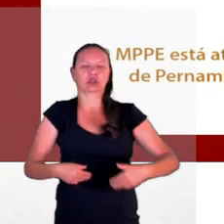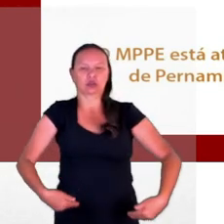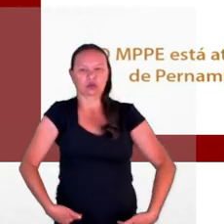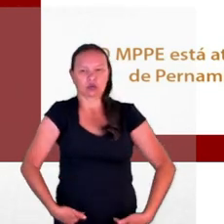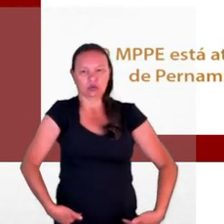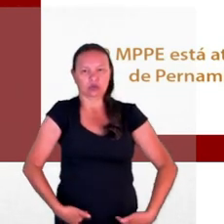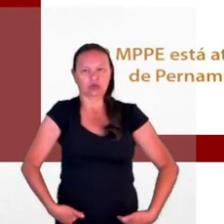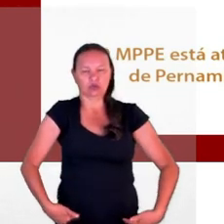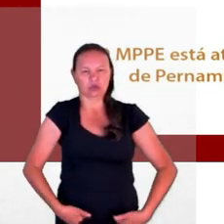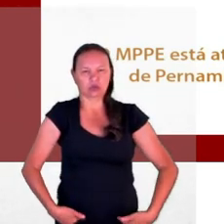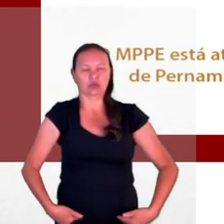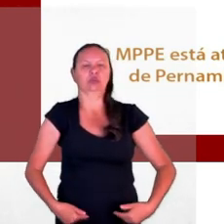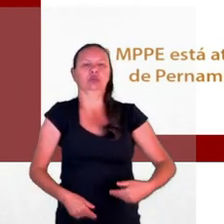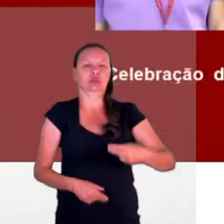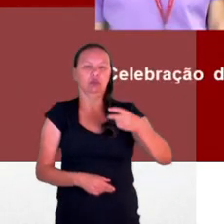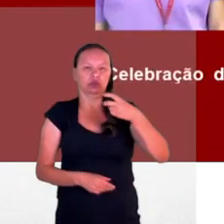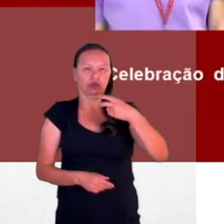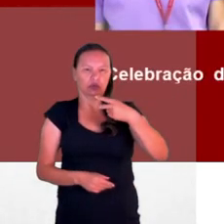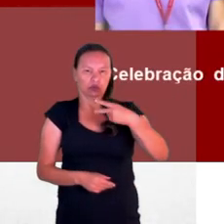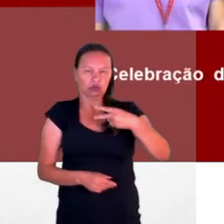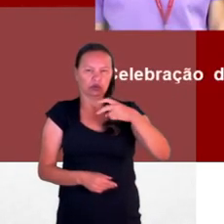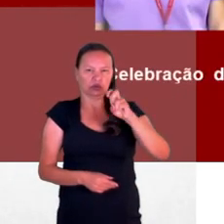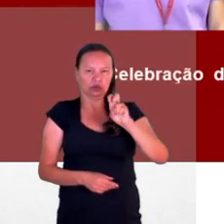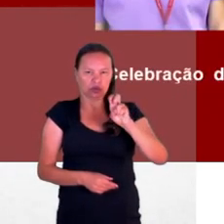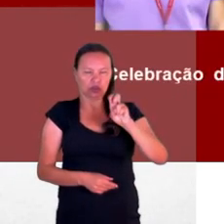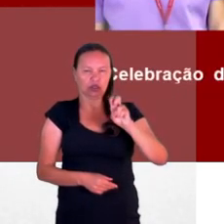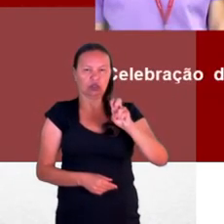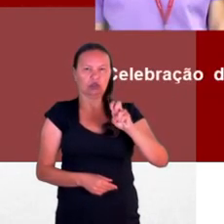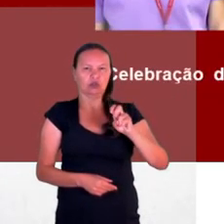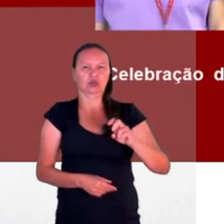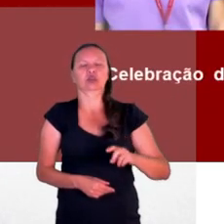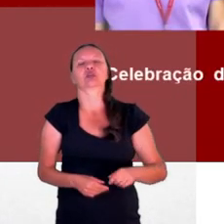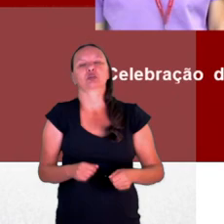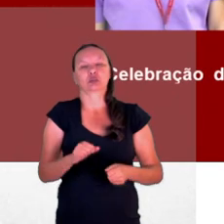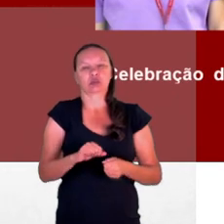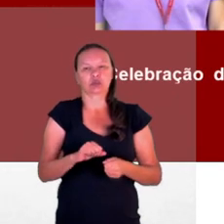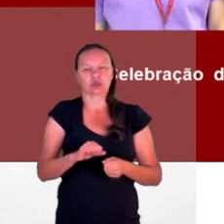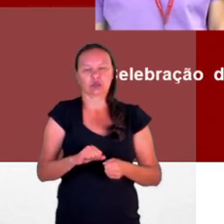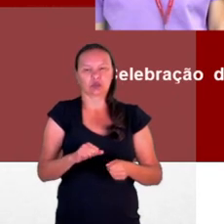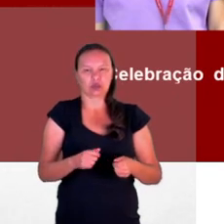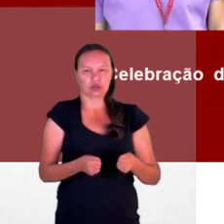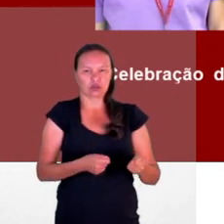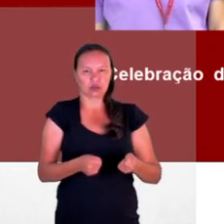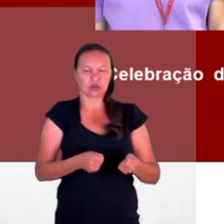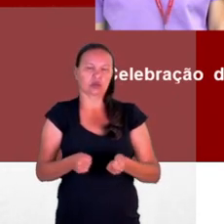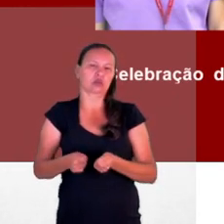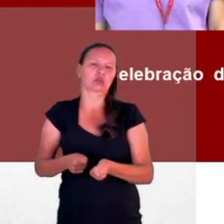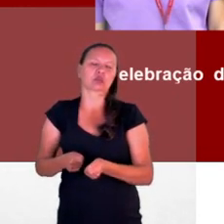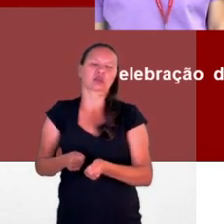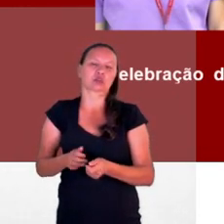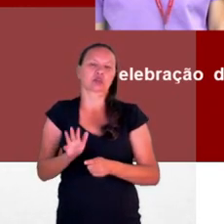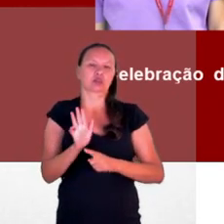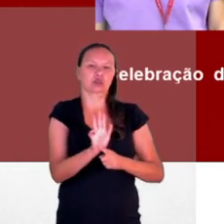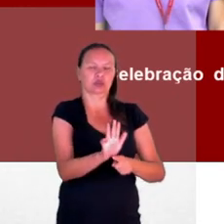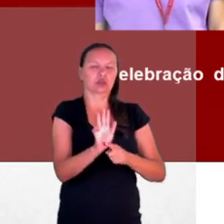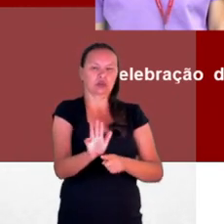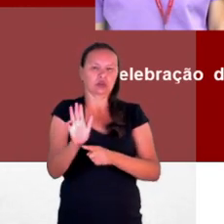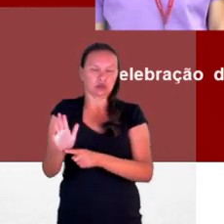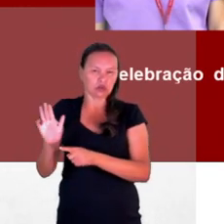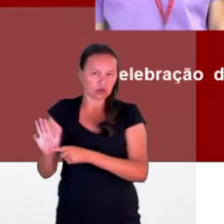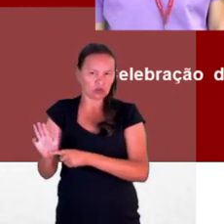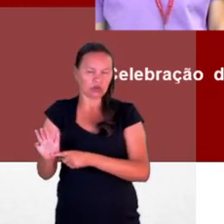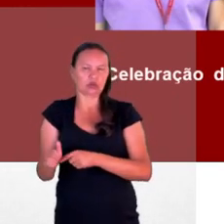funcionando me parece muito pouco né aqui foi a solenidade de